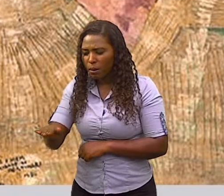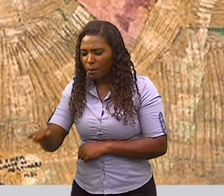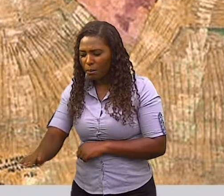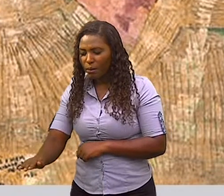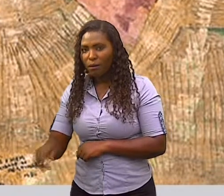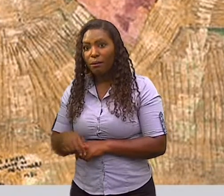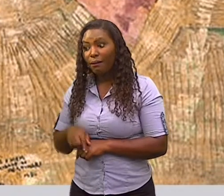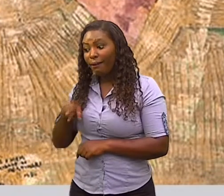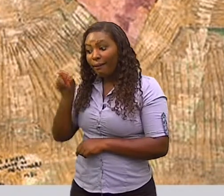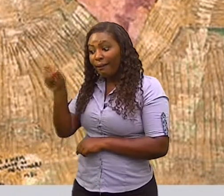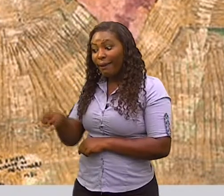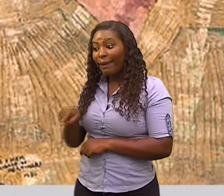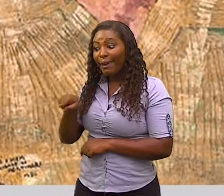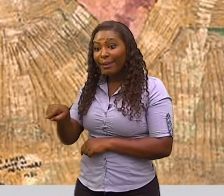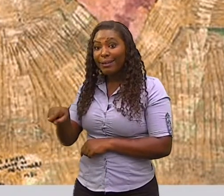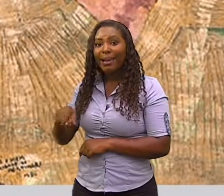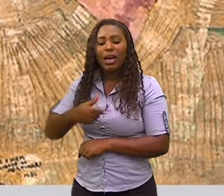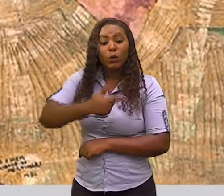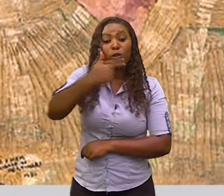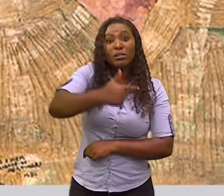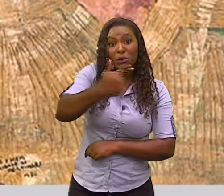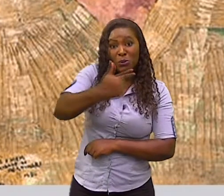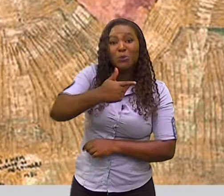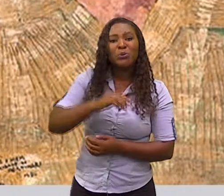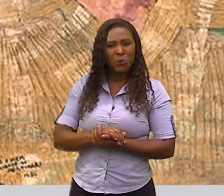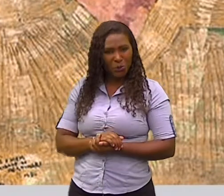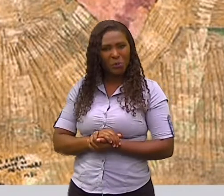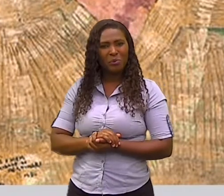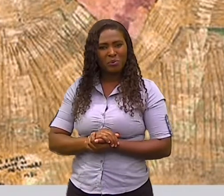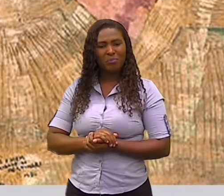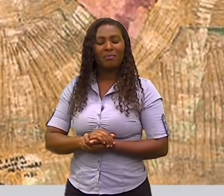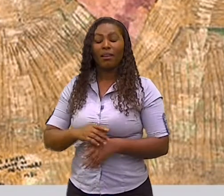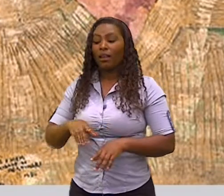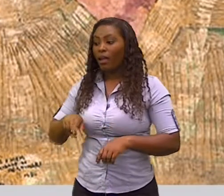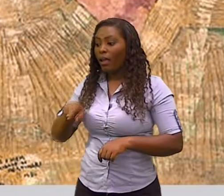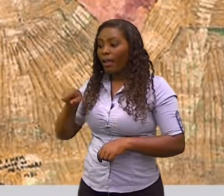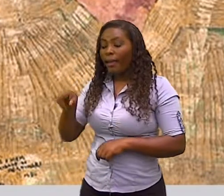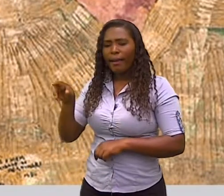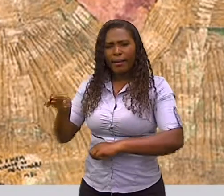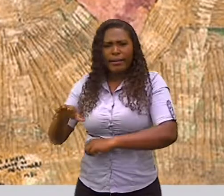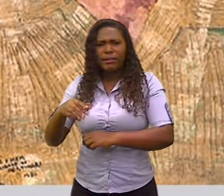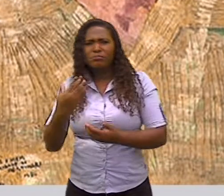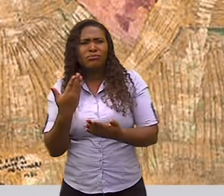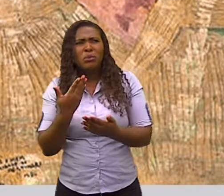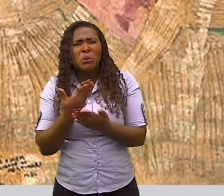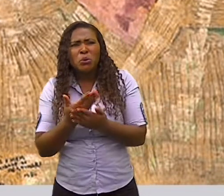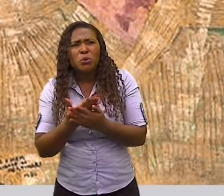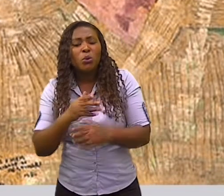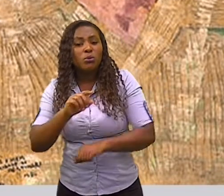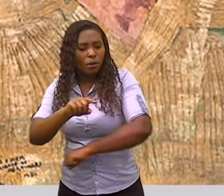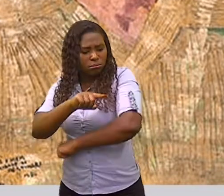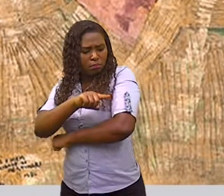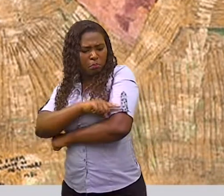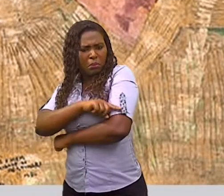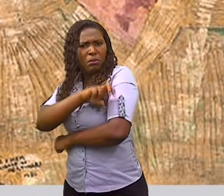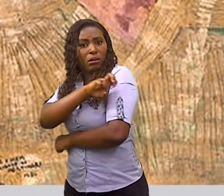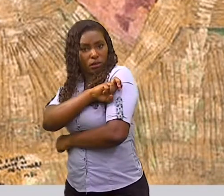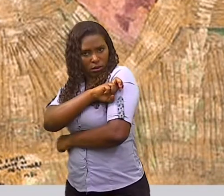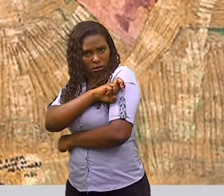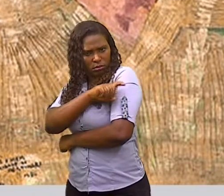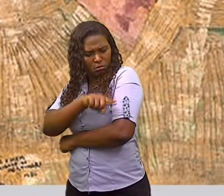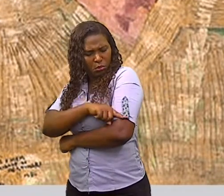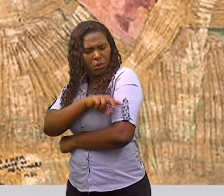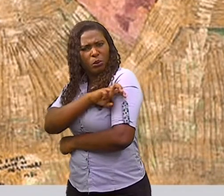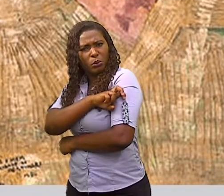primário, ele participou da elite intelectual brasileira da década de 1930. Você imagina uma criança, um jovem,